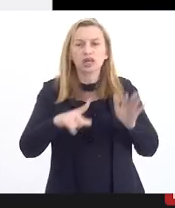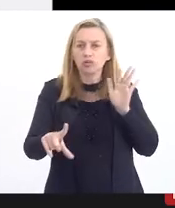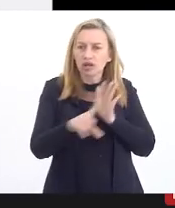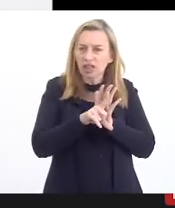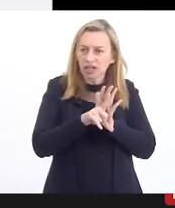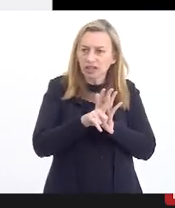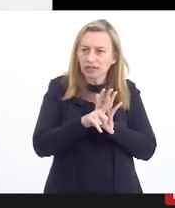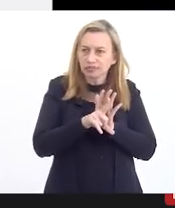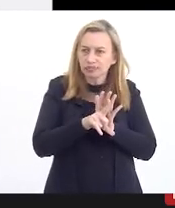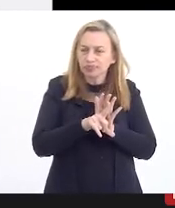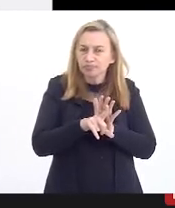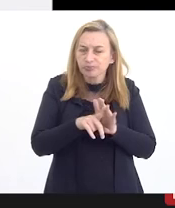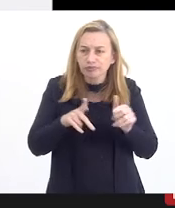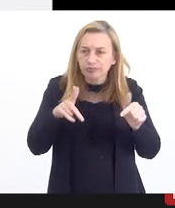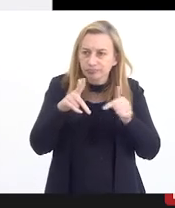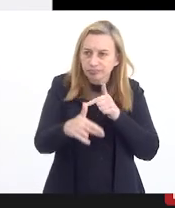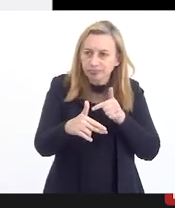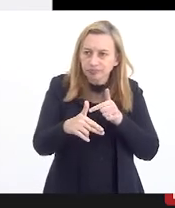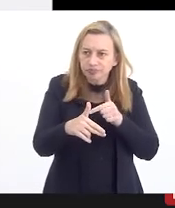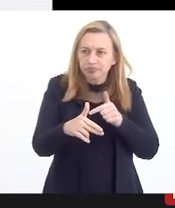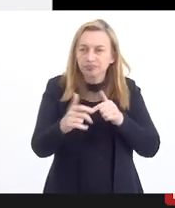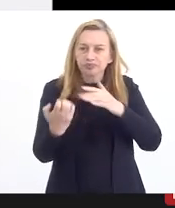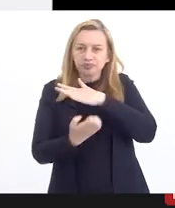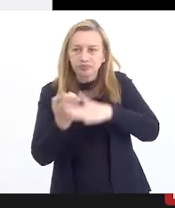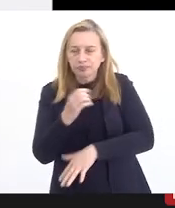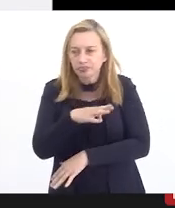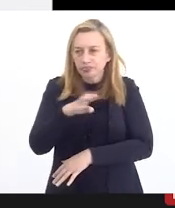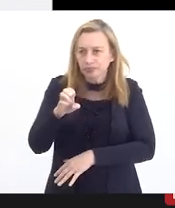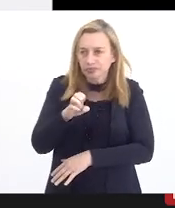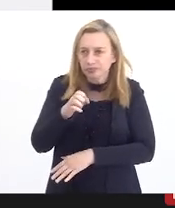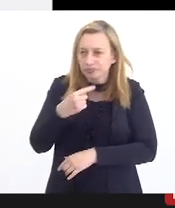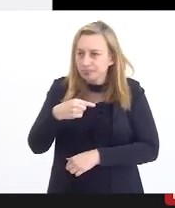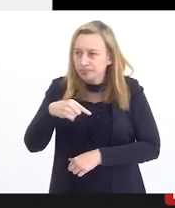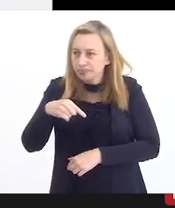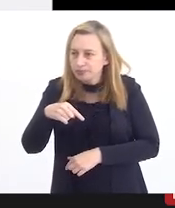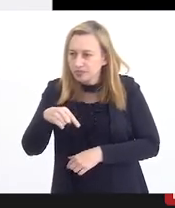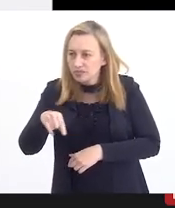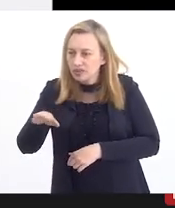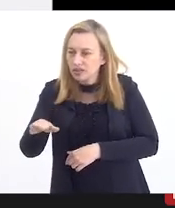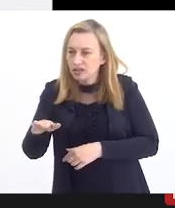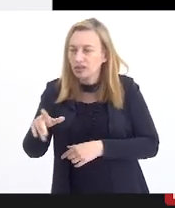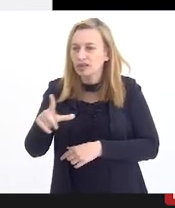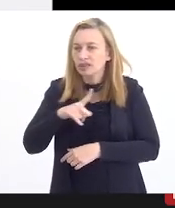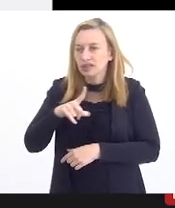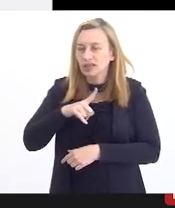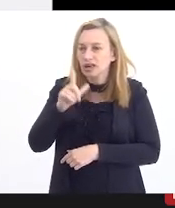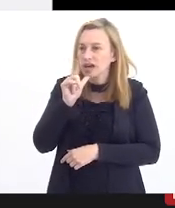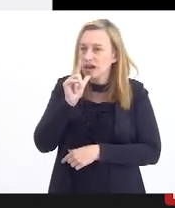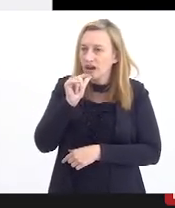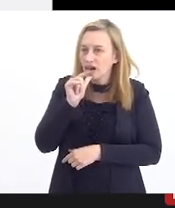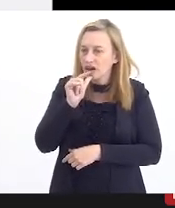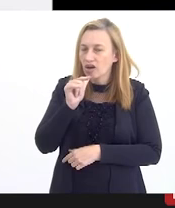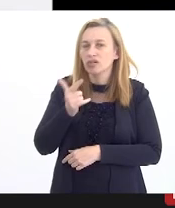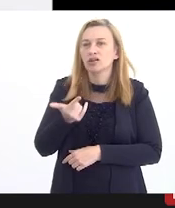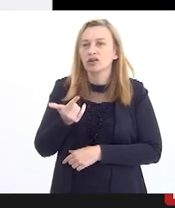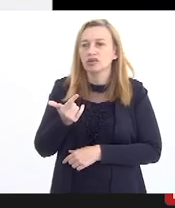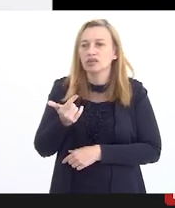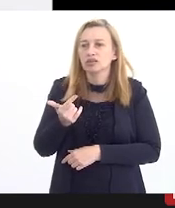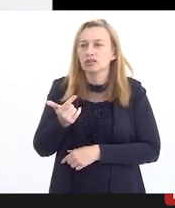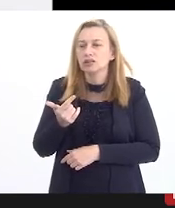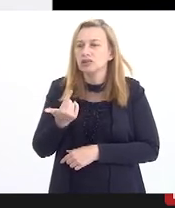legislação que impede a CEDAE de levar água onde os imóveis não